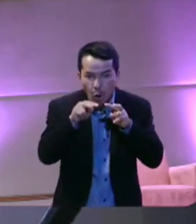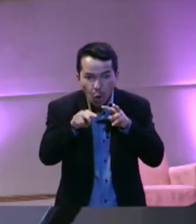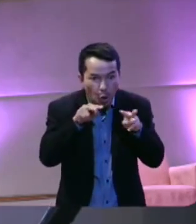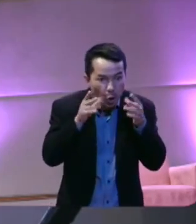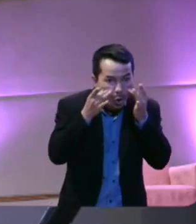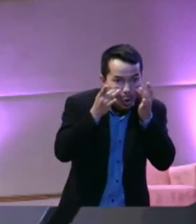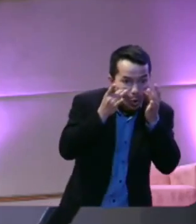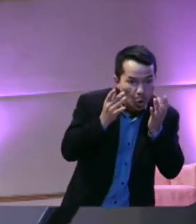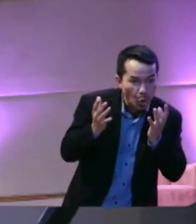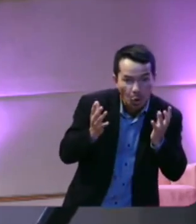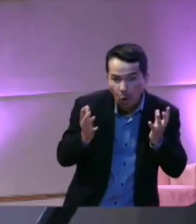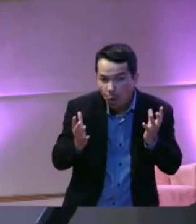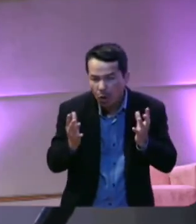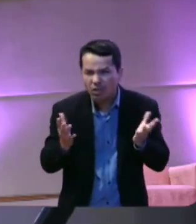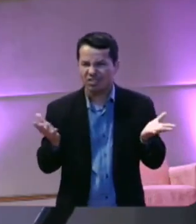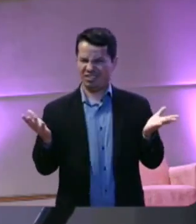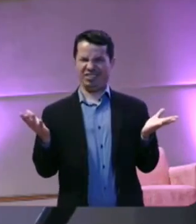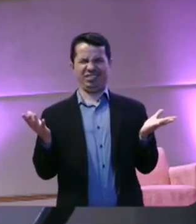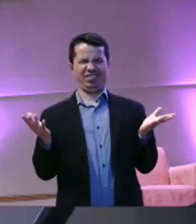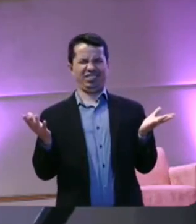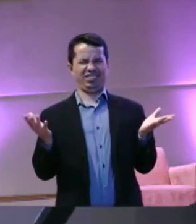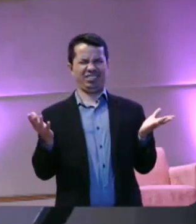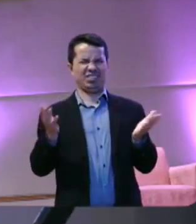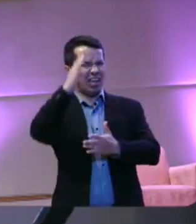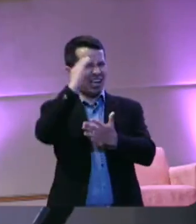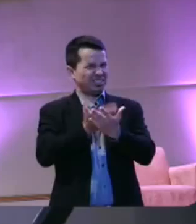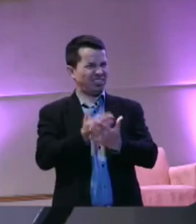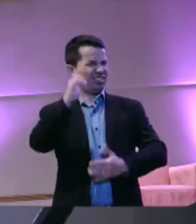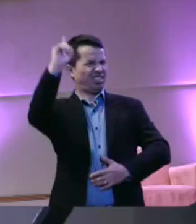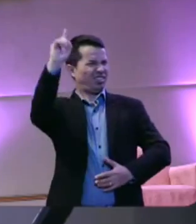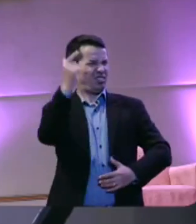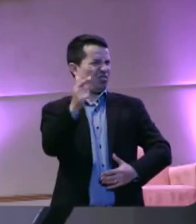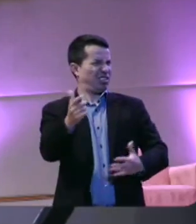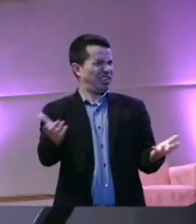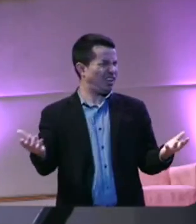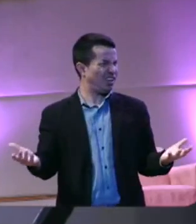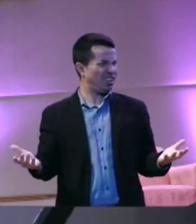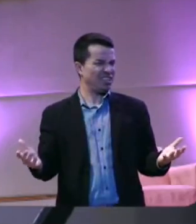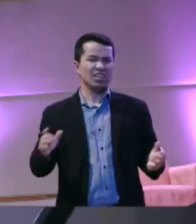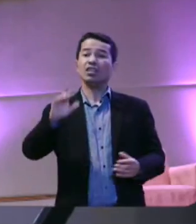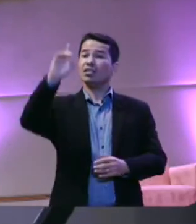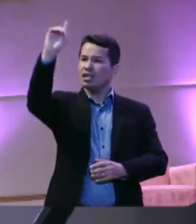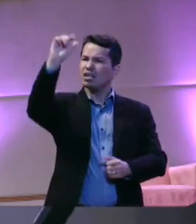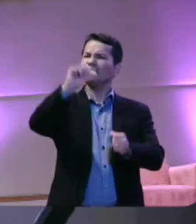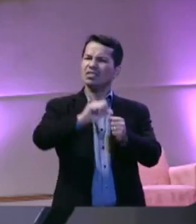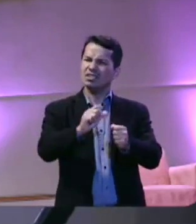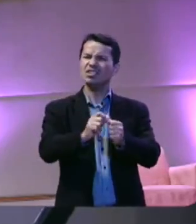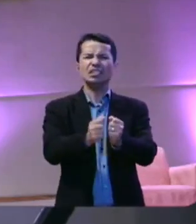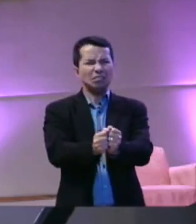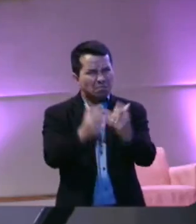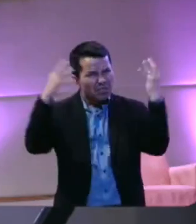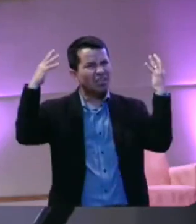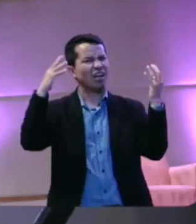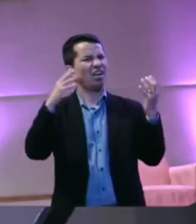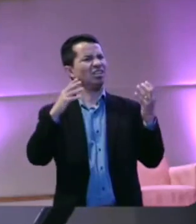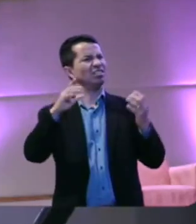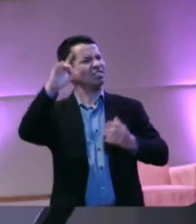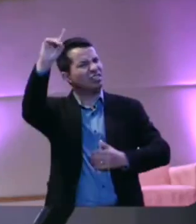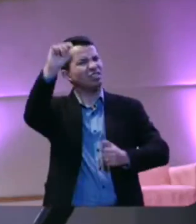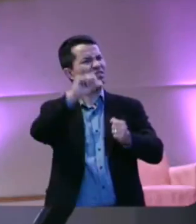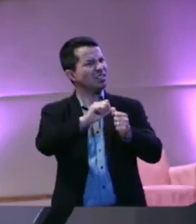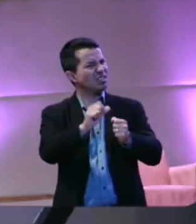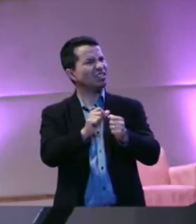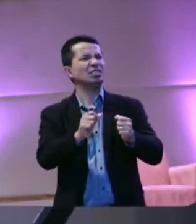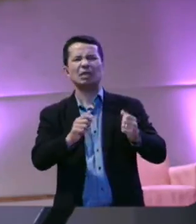Senhor está fazendo obras grandiosas em nós, na igreja, e quer fazer através de